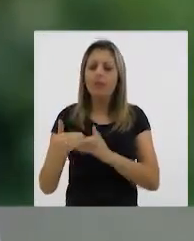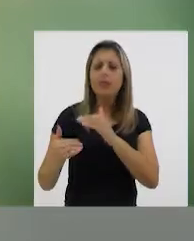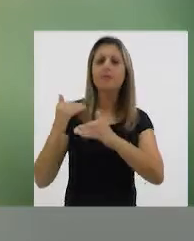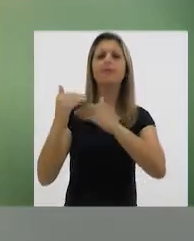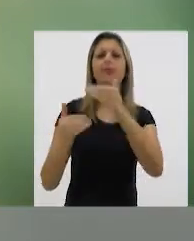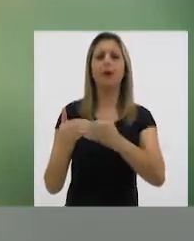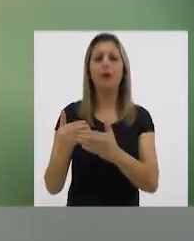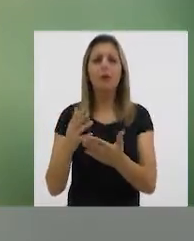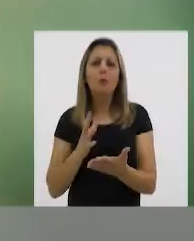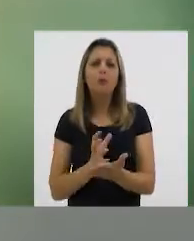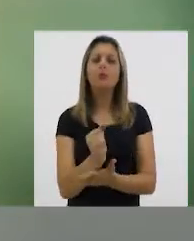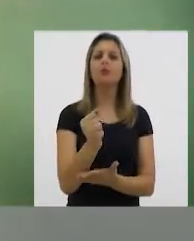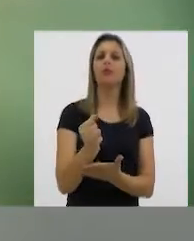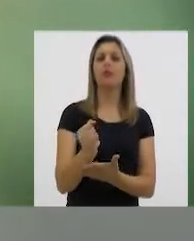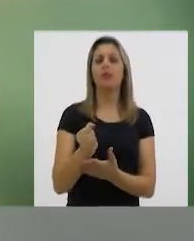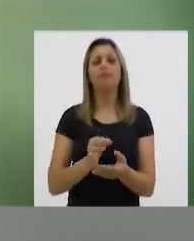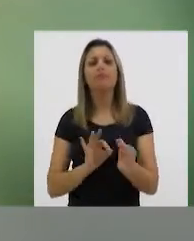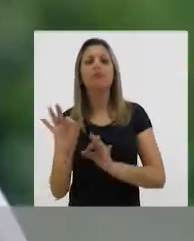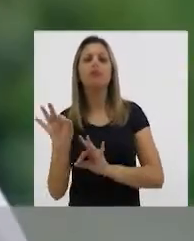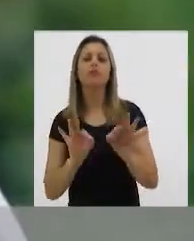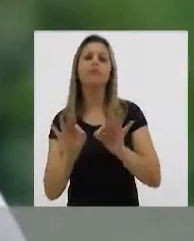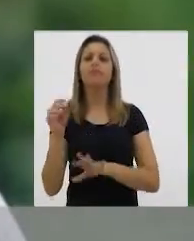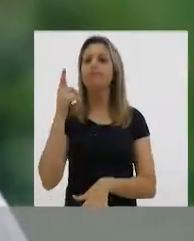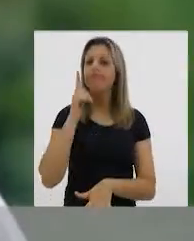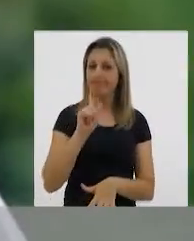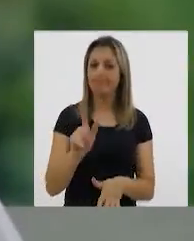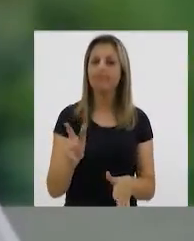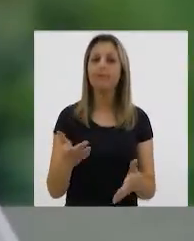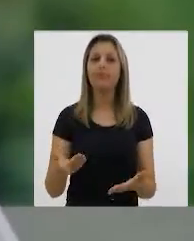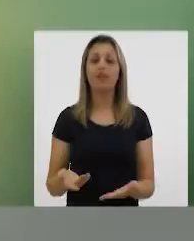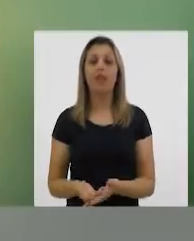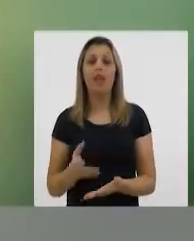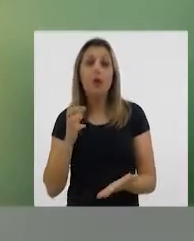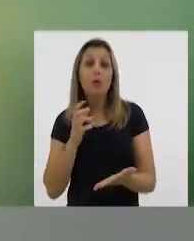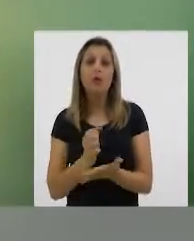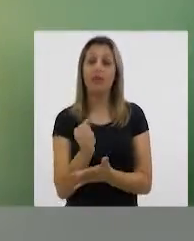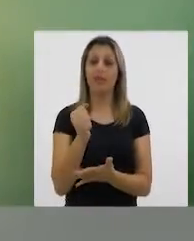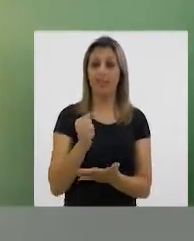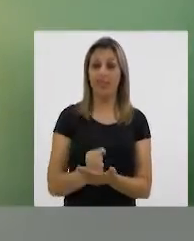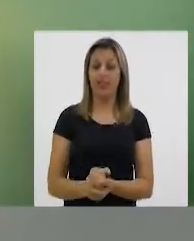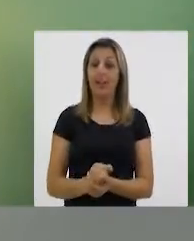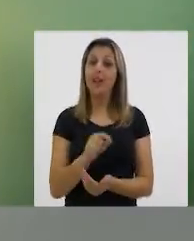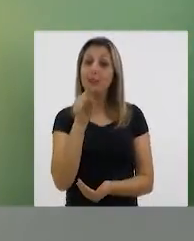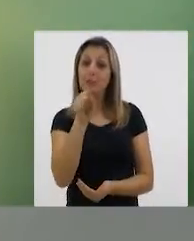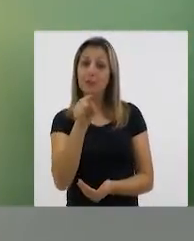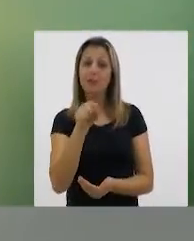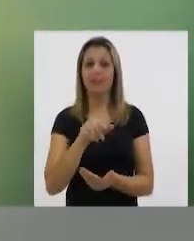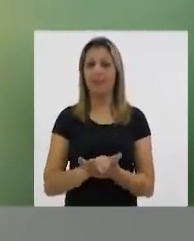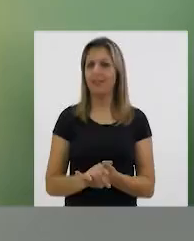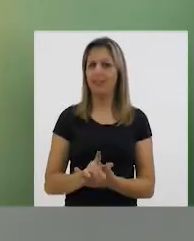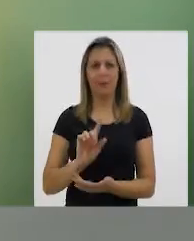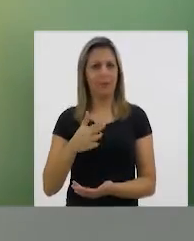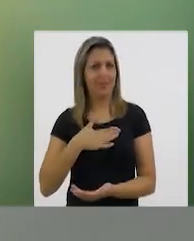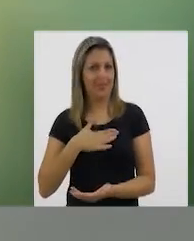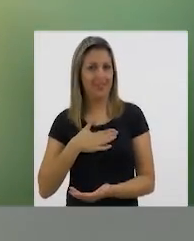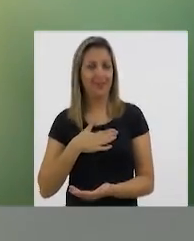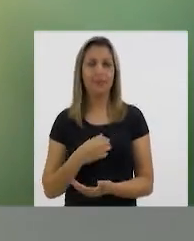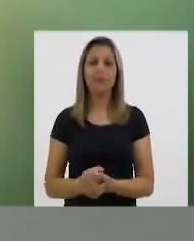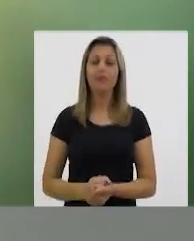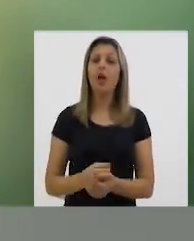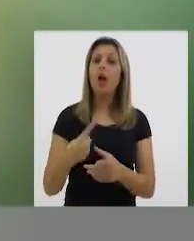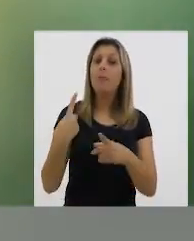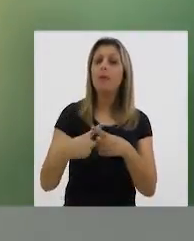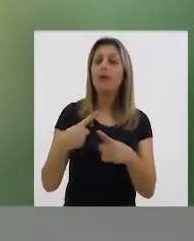cidade. Taubaté conquistou, Taubaté avançou, conseguiu se reorganizar. E essas conquistas não são minhas.